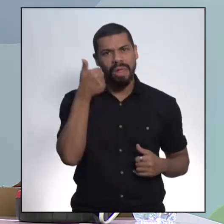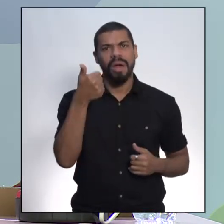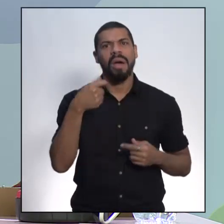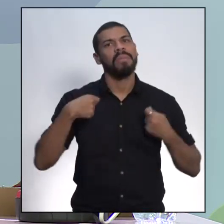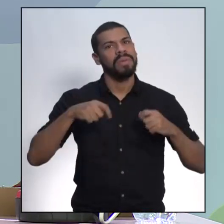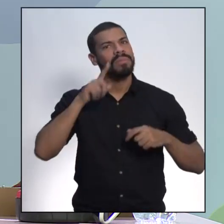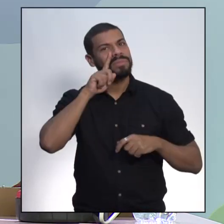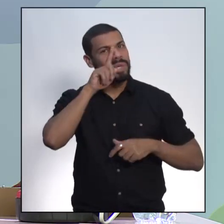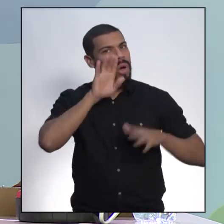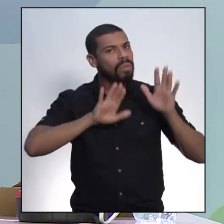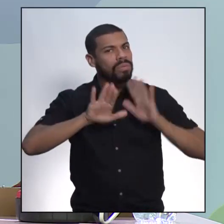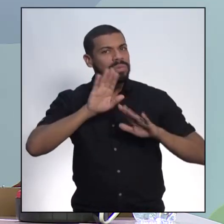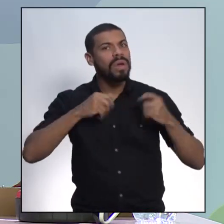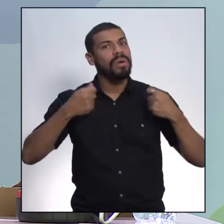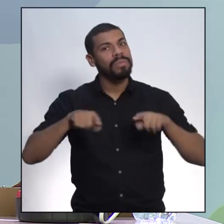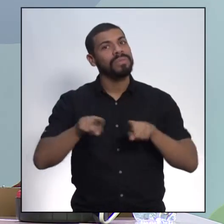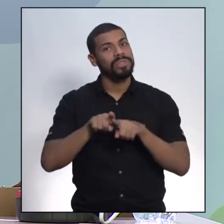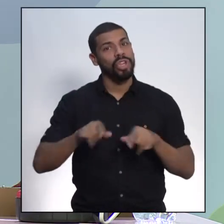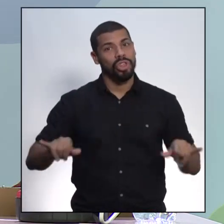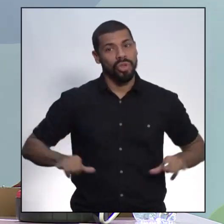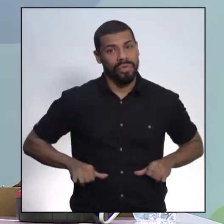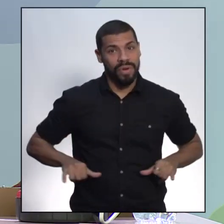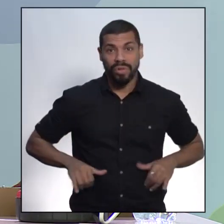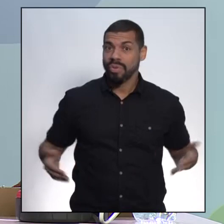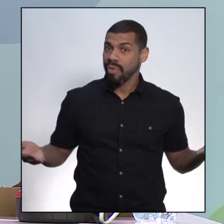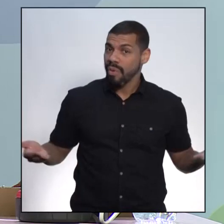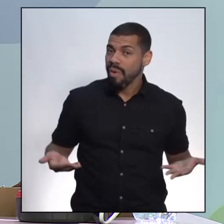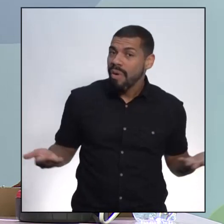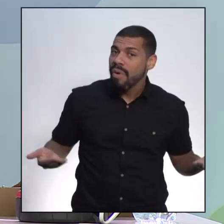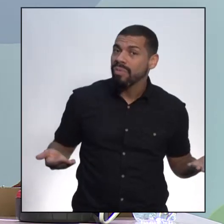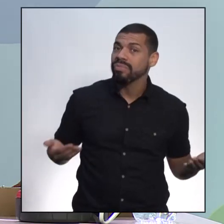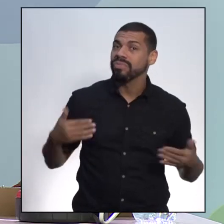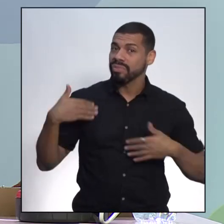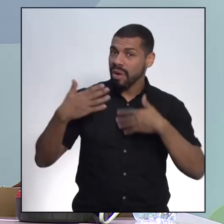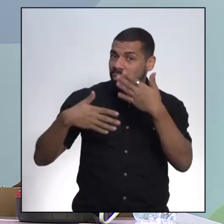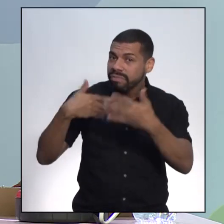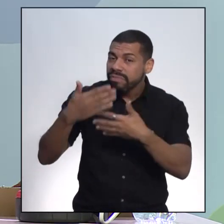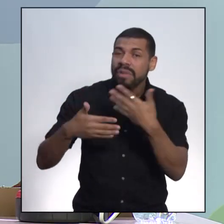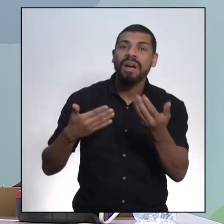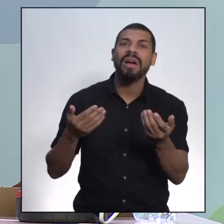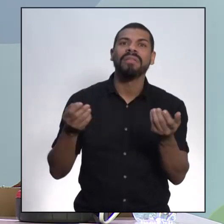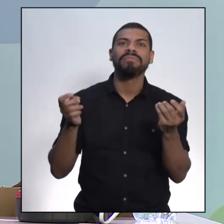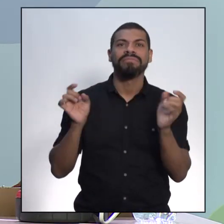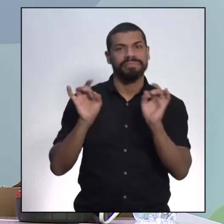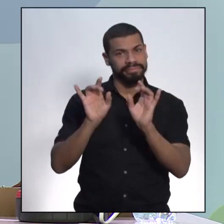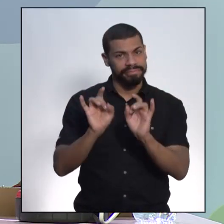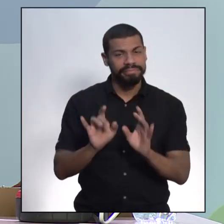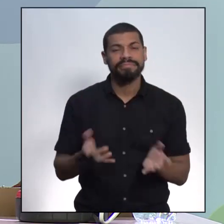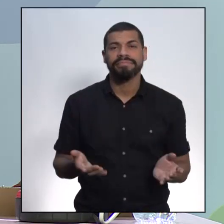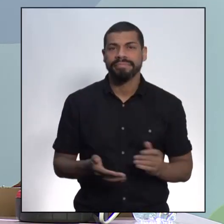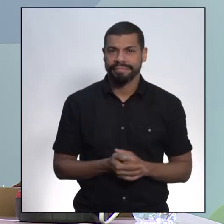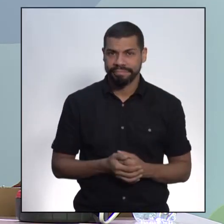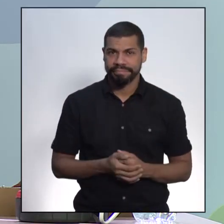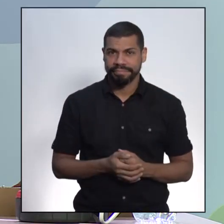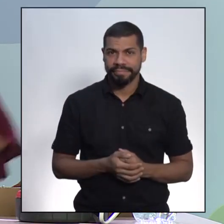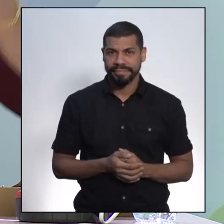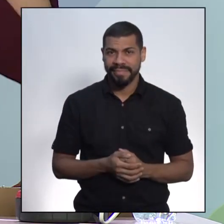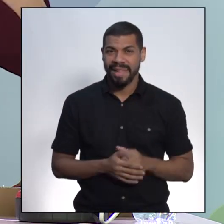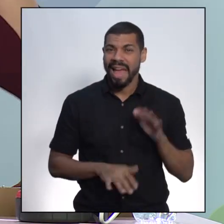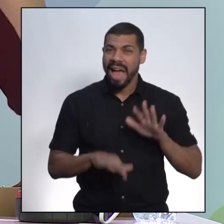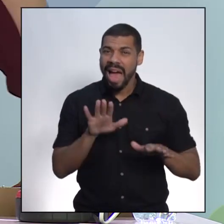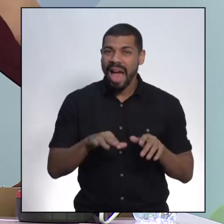muito cuidado, porque nós também estamos sofrendo hoje, em outros momentos também, fora esse específico, algumas